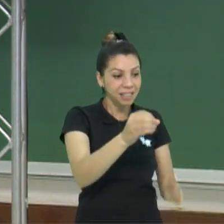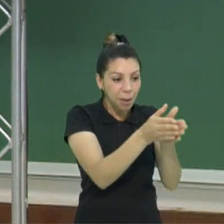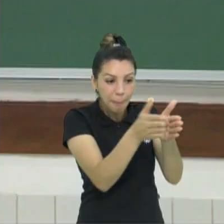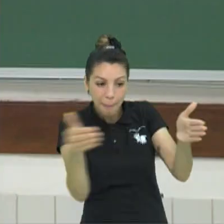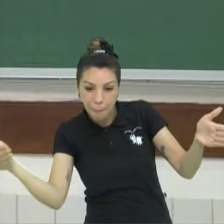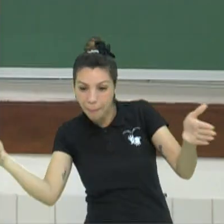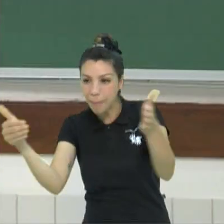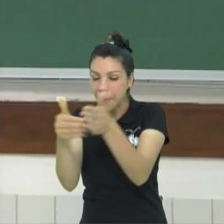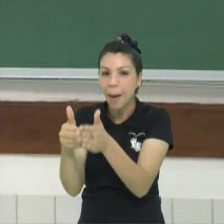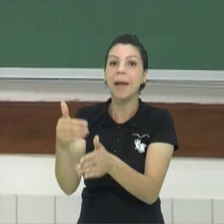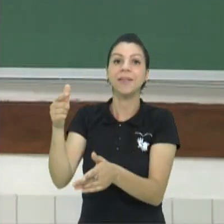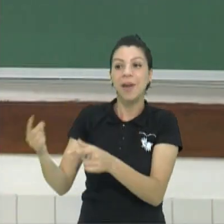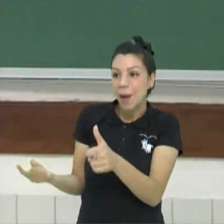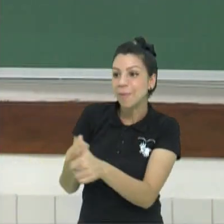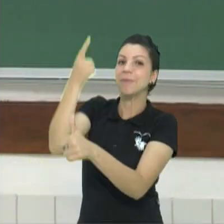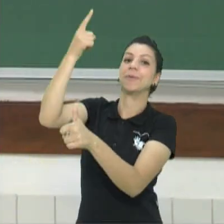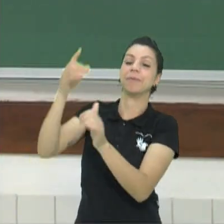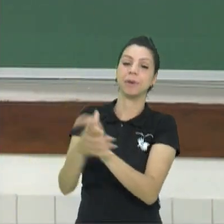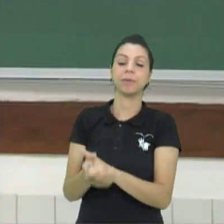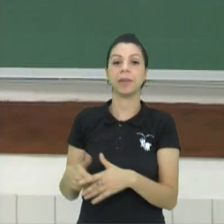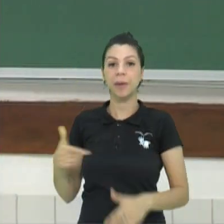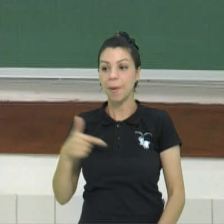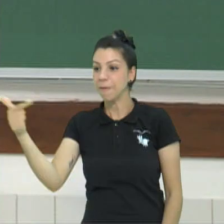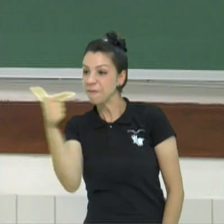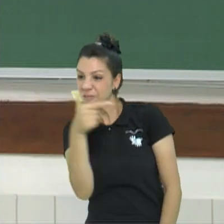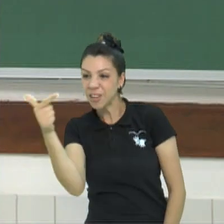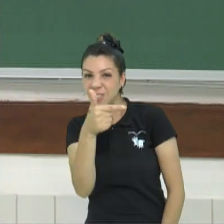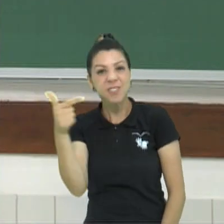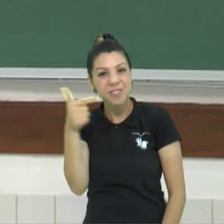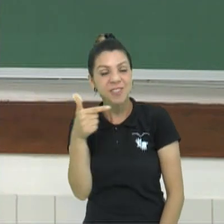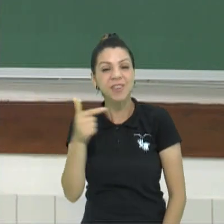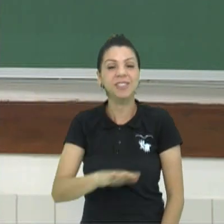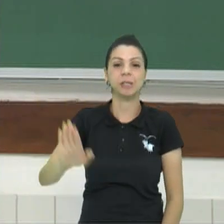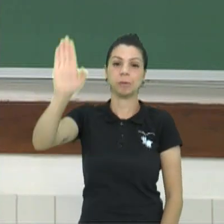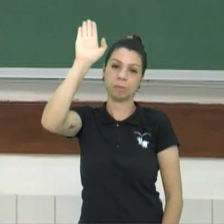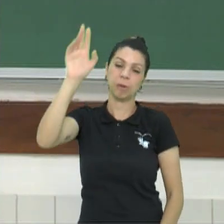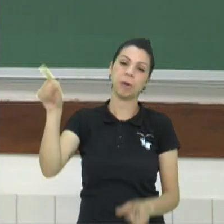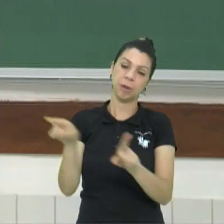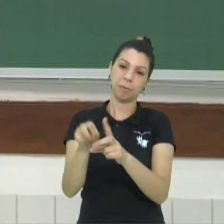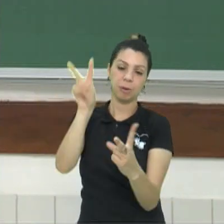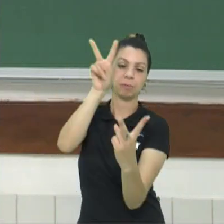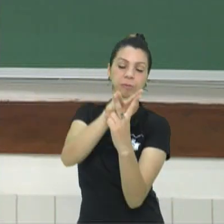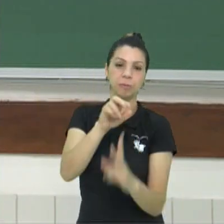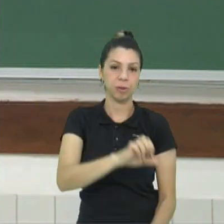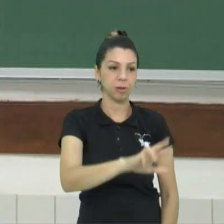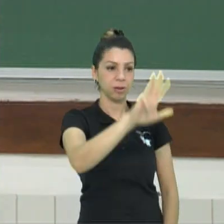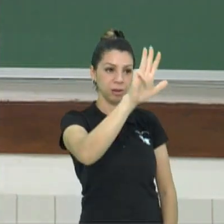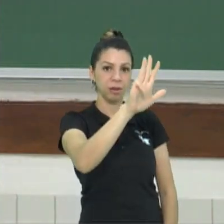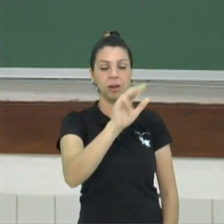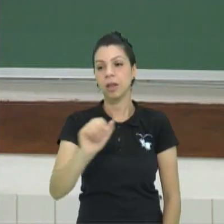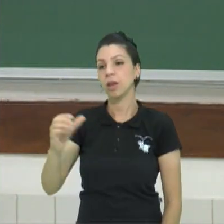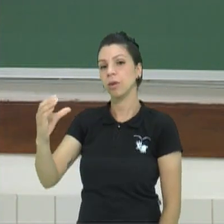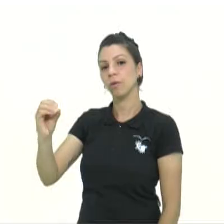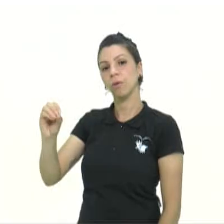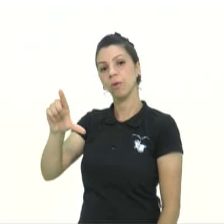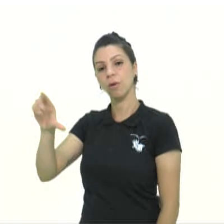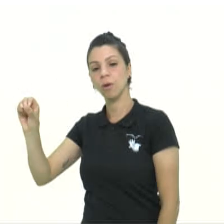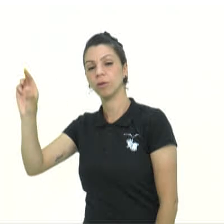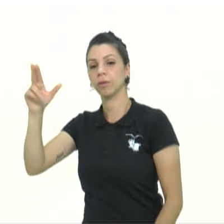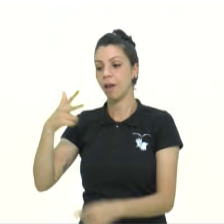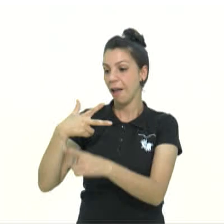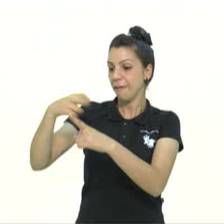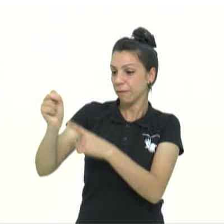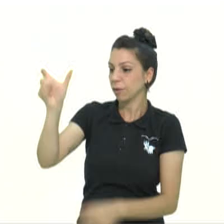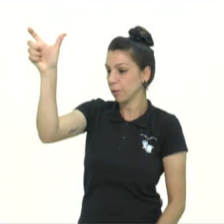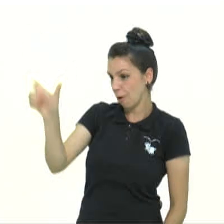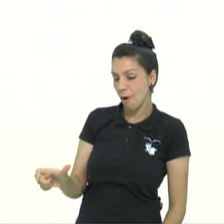teve 22 candidatos e se encaminhou para um segundo turno entre Collor e Lula. A vitória foi